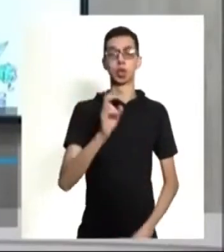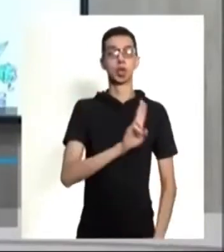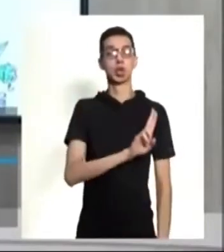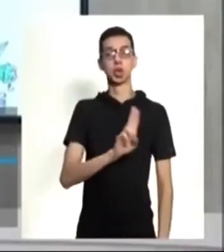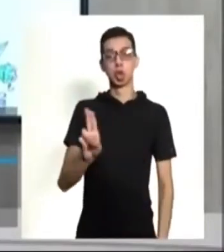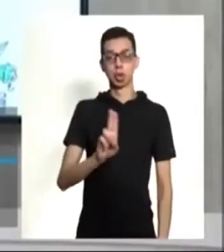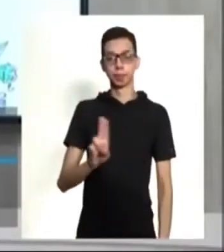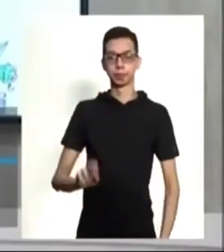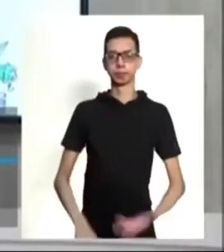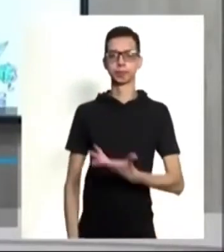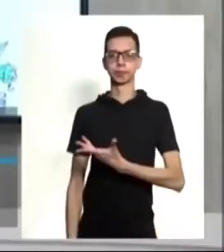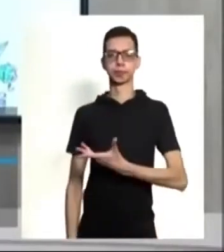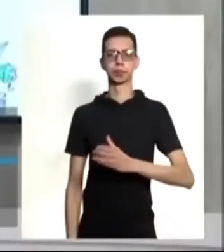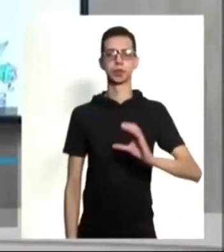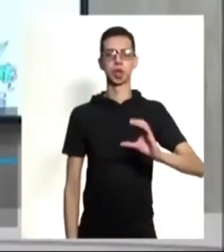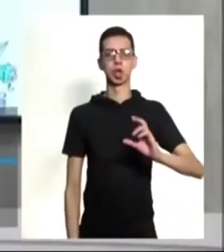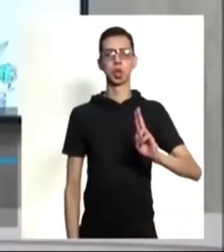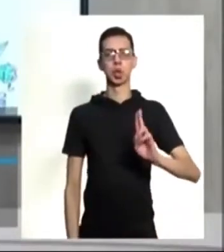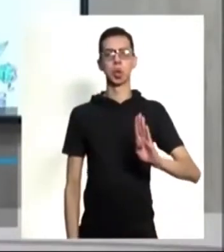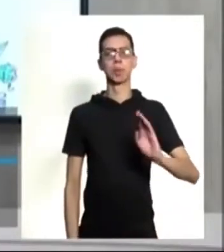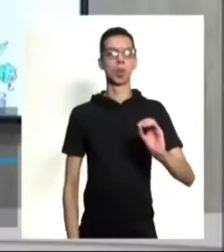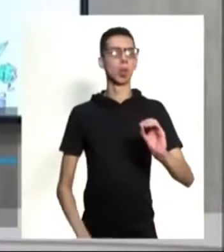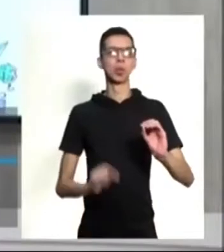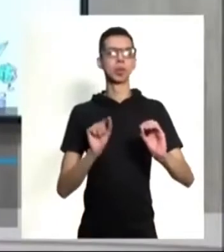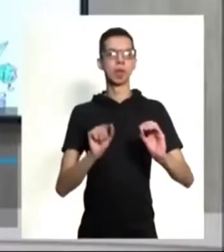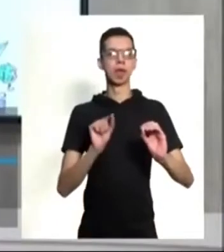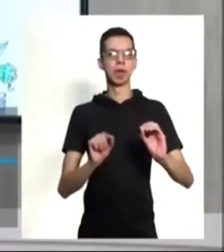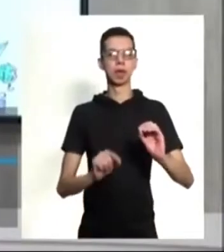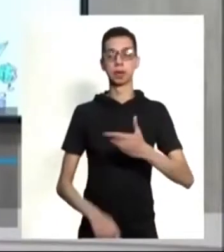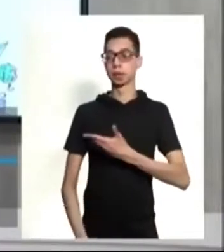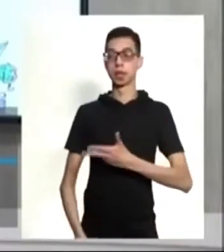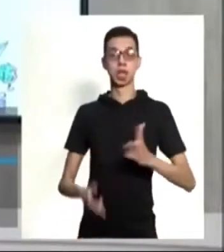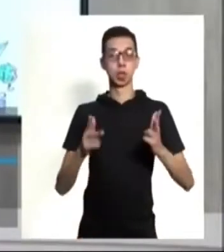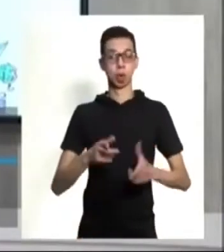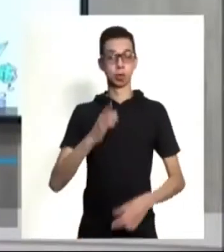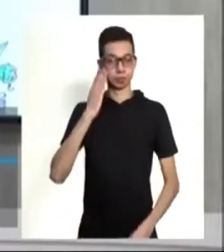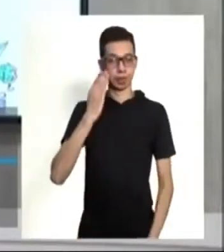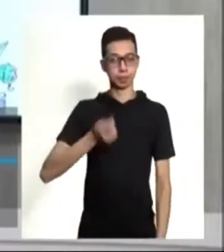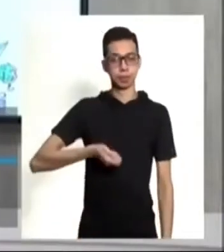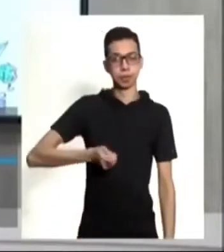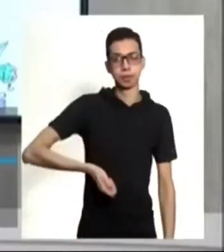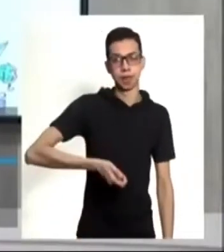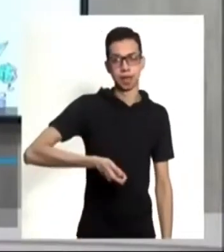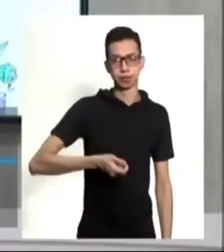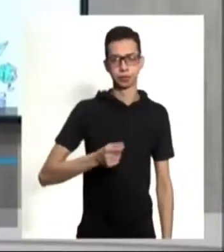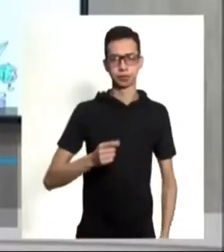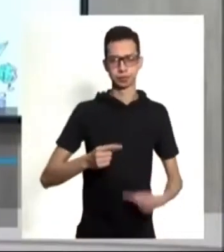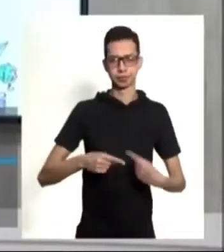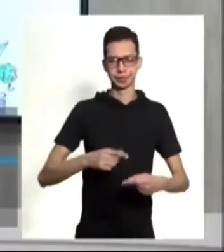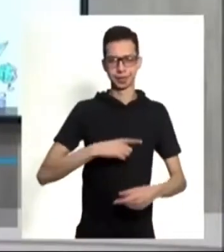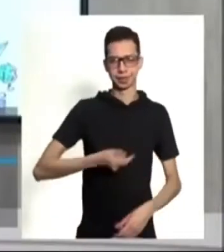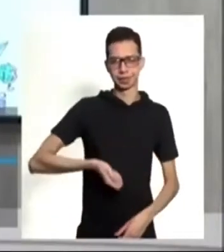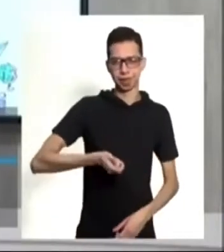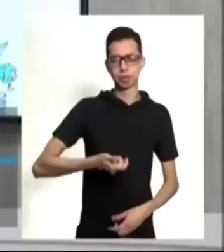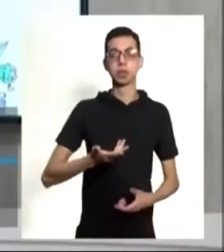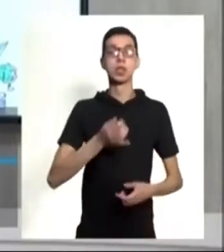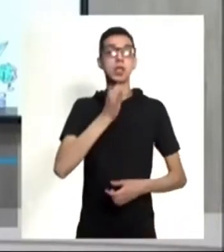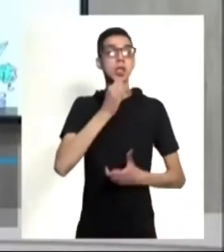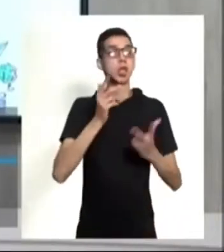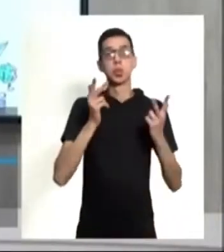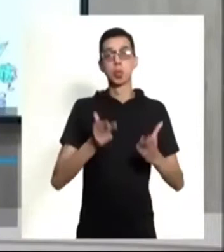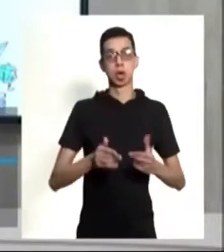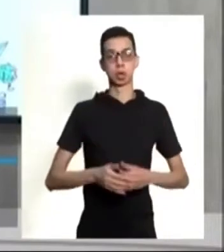O cubo é o hexaedro regular. O cubo é o dado. Sabe quem é o cubo? O cubo é um sólido com 6